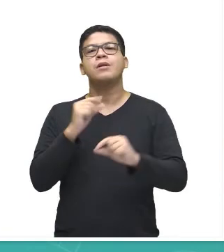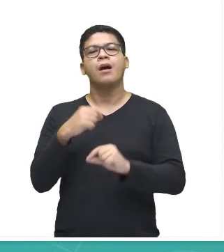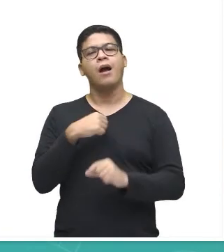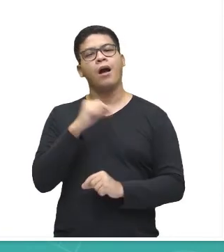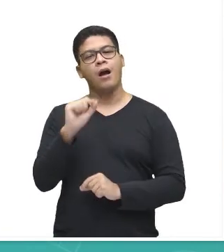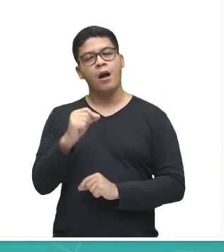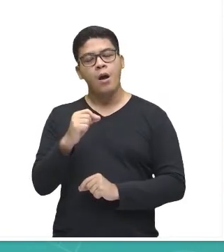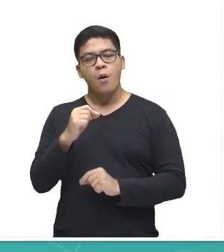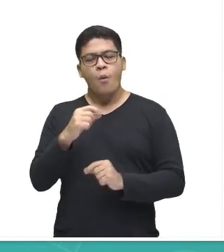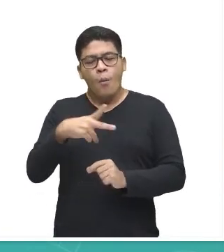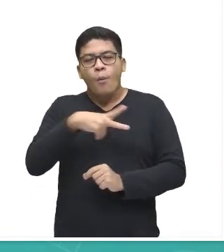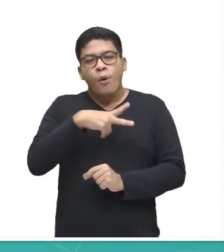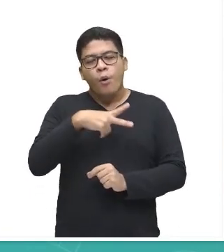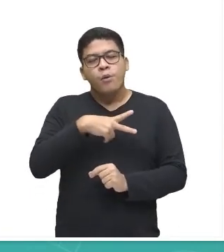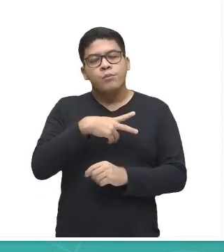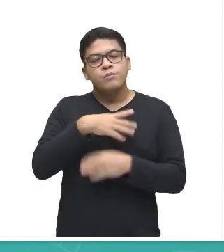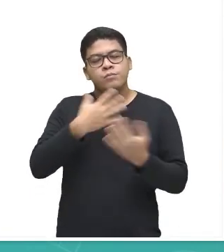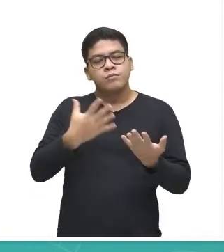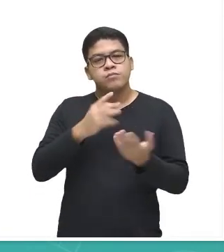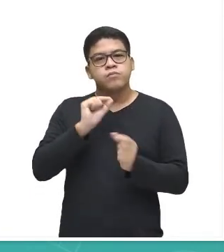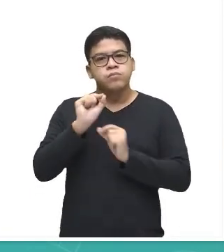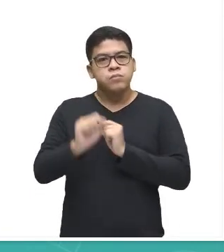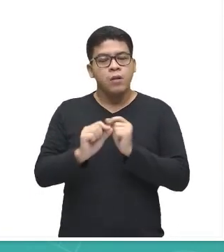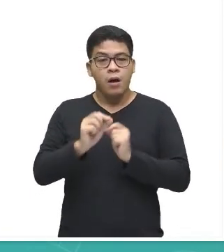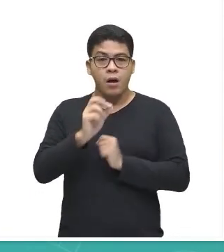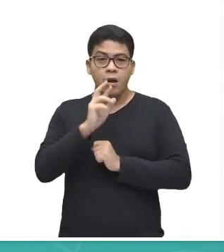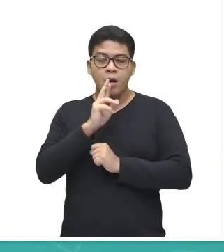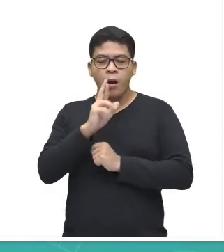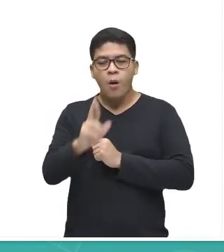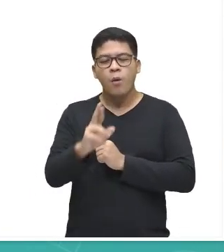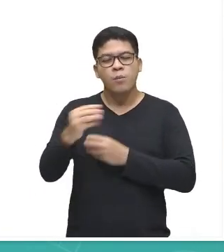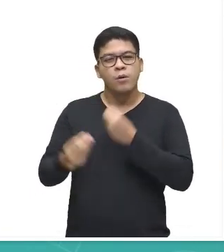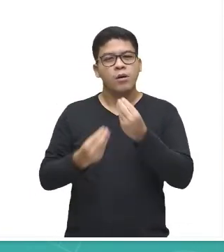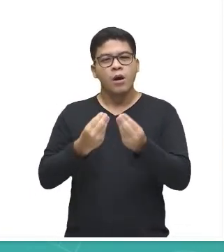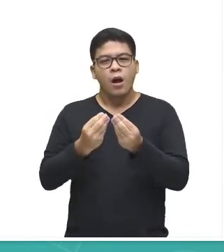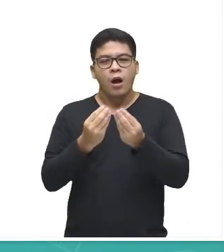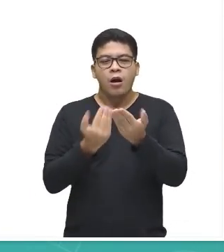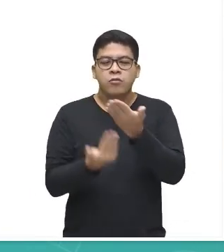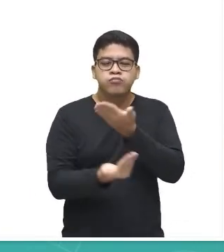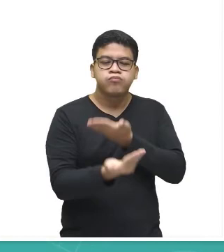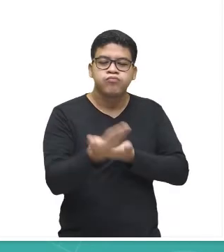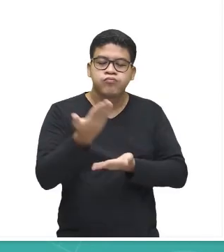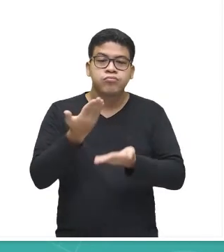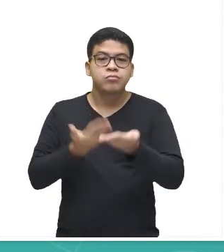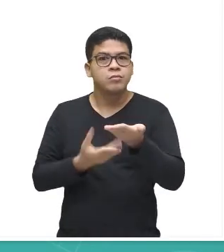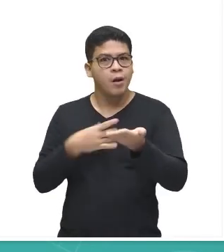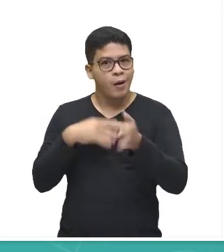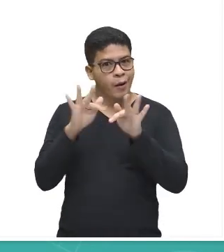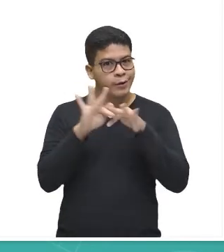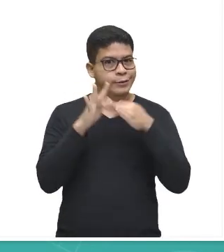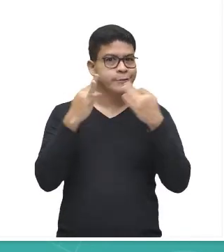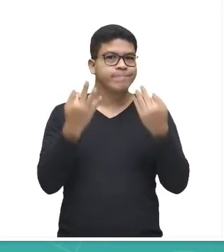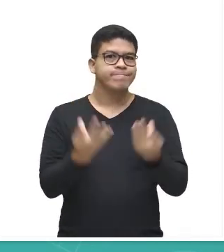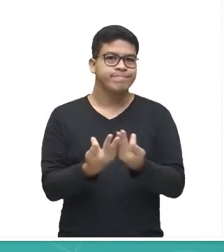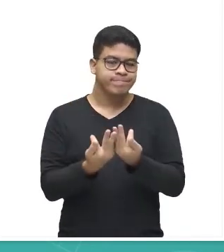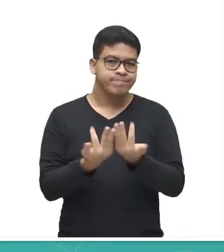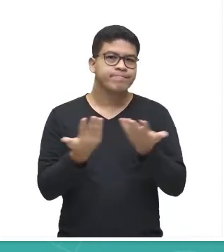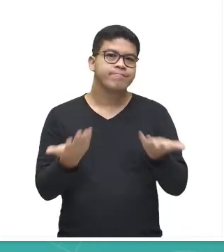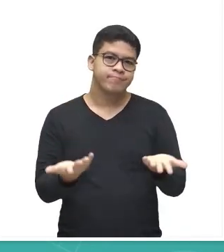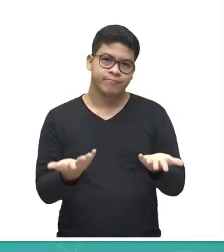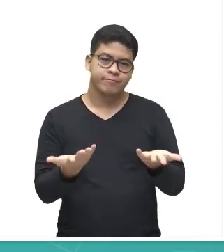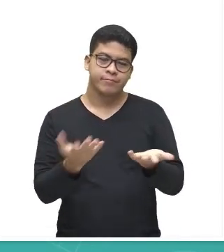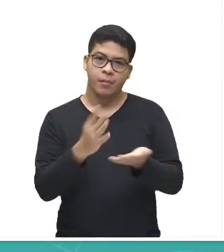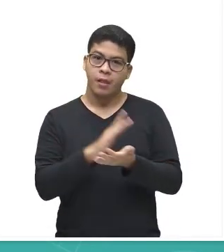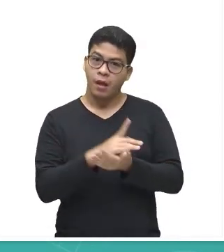questões pessoais, falassem um pouco mais sobre suas relações com seus pais, com seus familiares, né? E nós